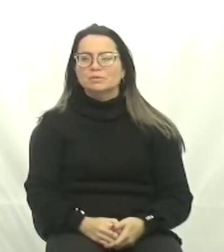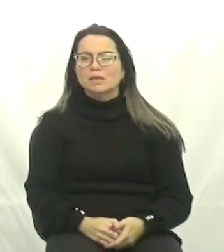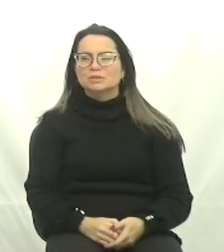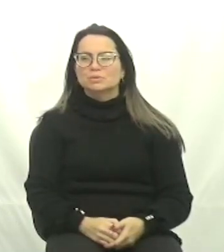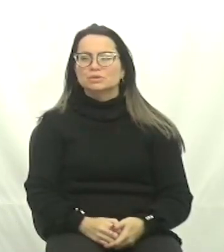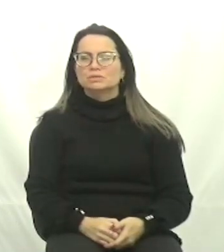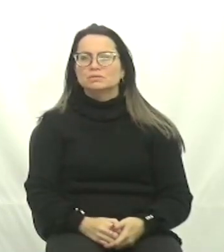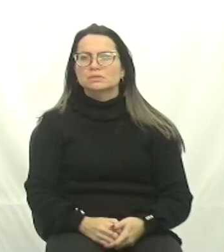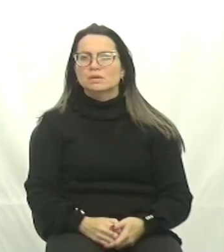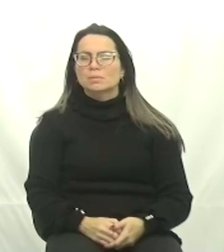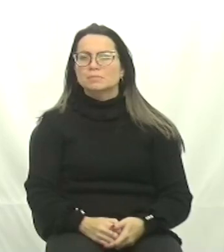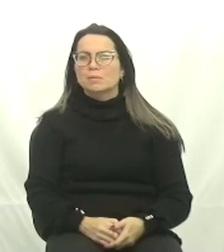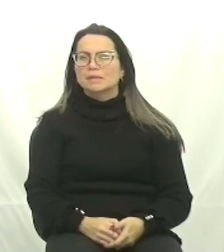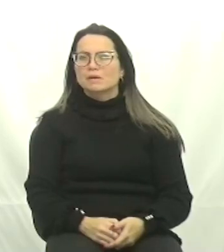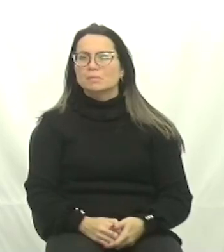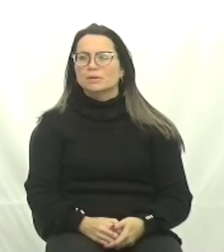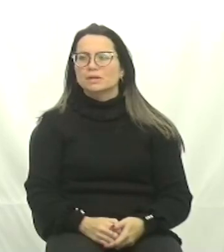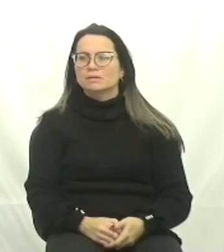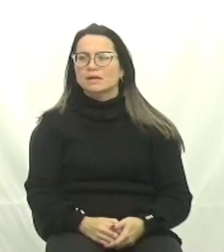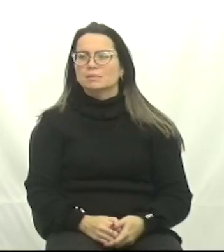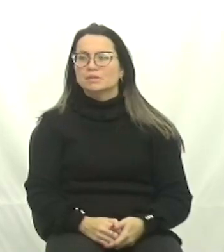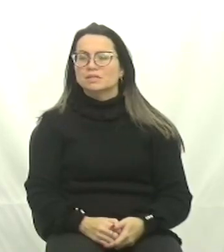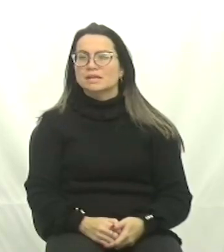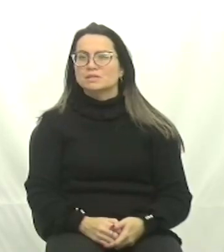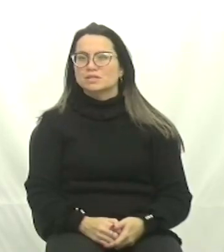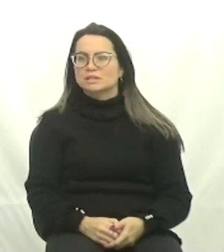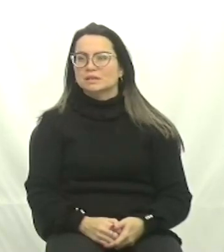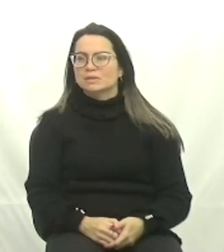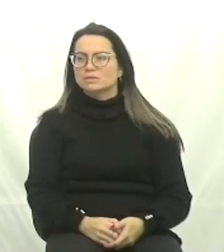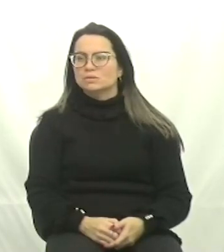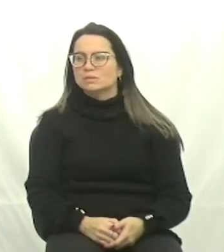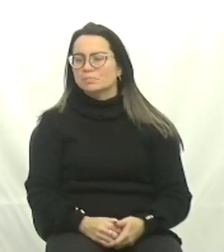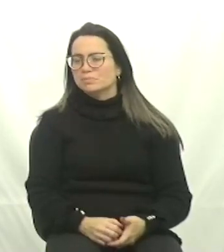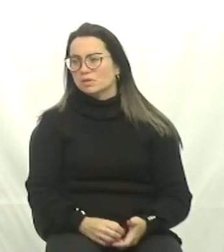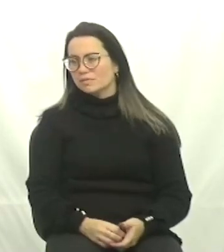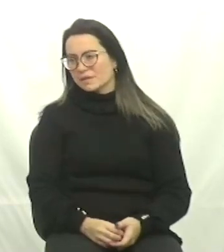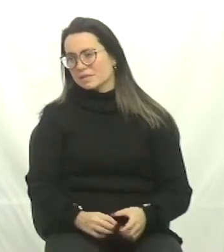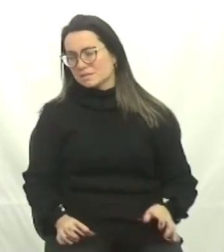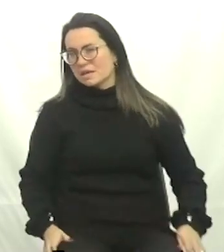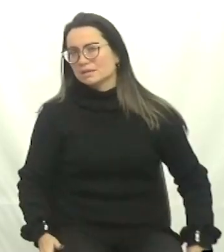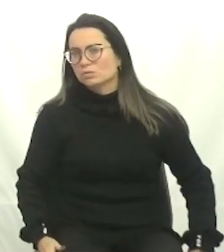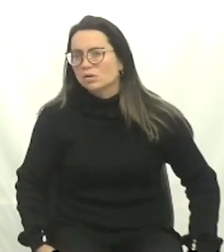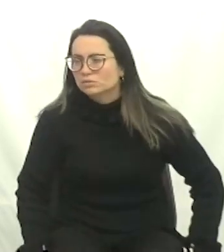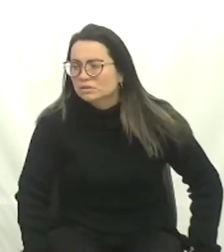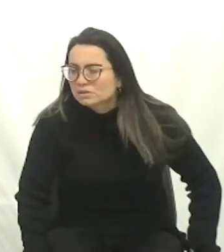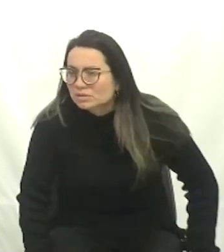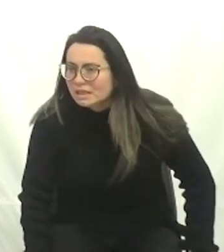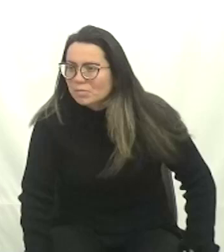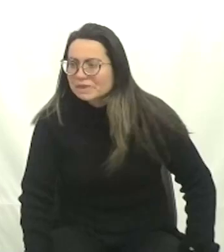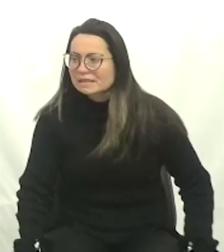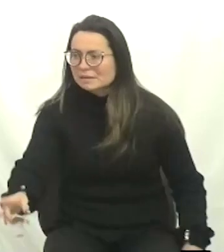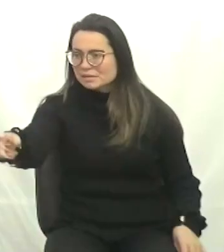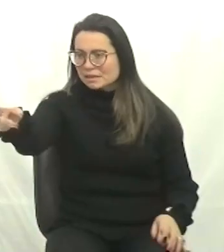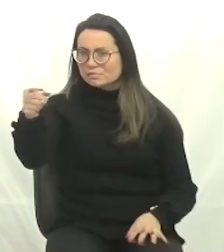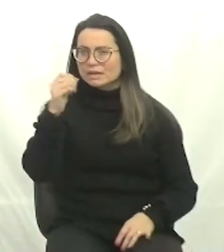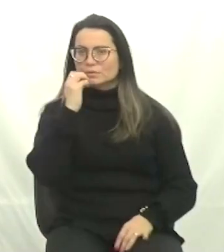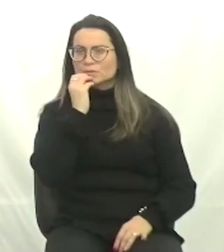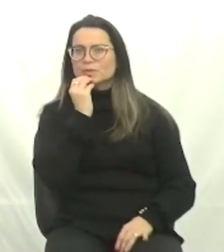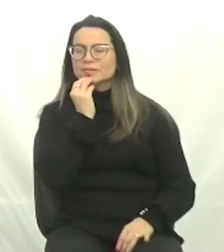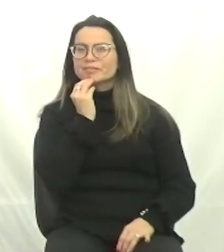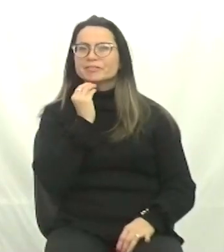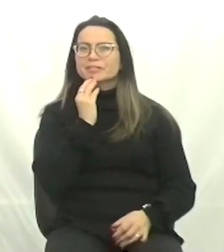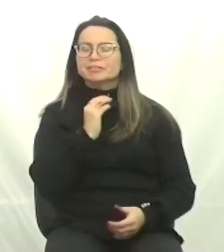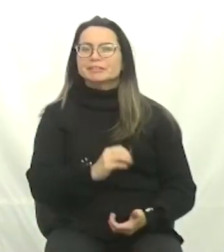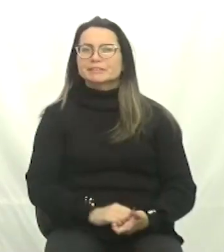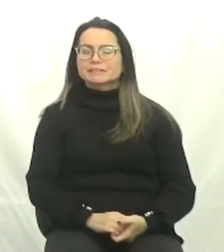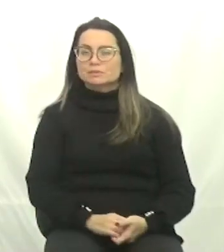e é lógico que a questão da faculdade gratuita pública é um outro debate que realmente precisamos evoluir bastante. Já assinei,